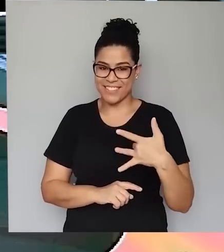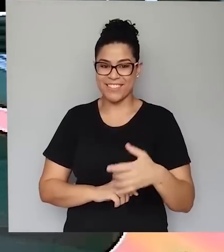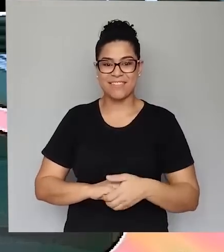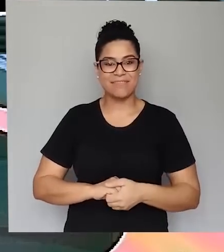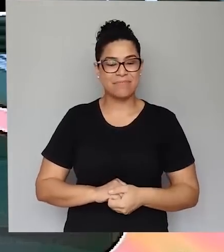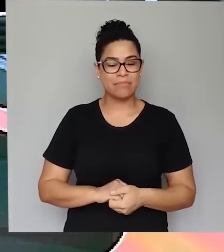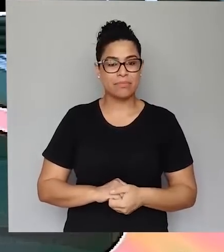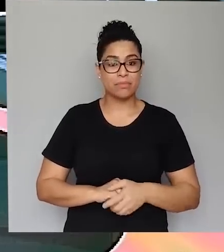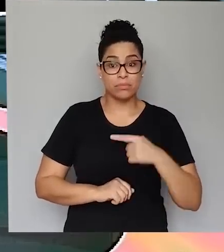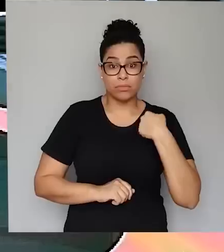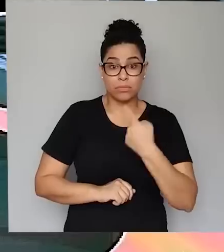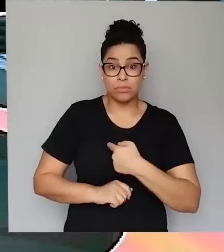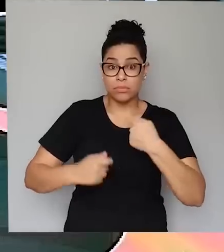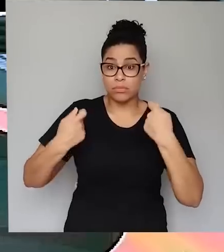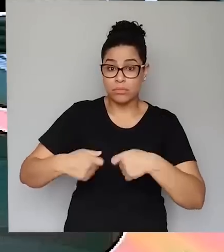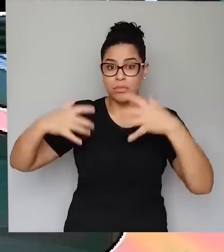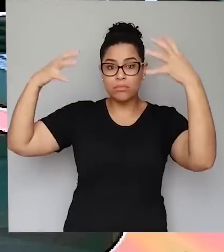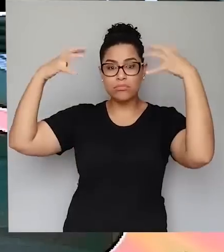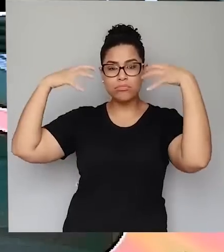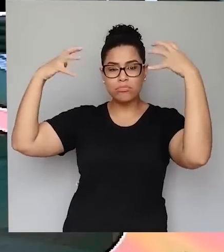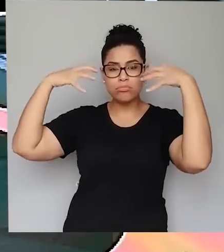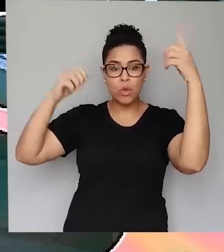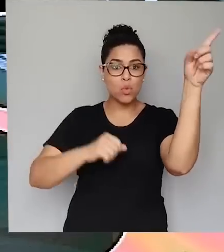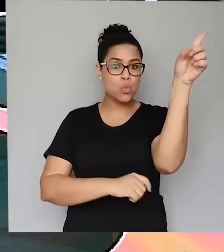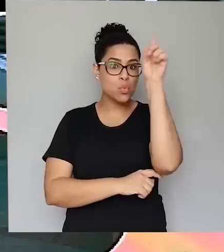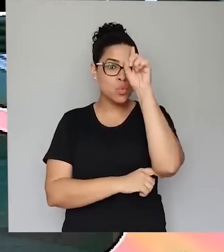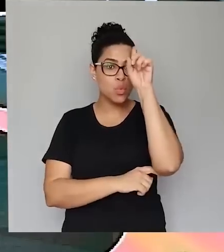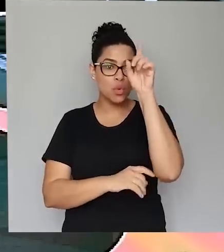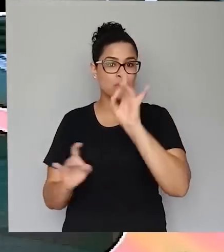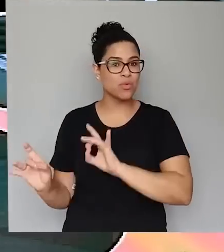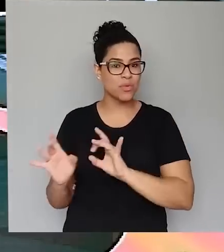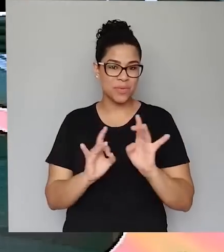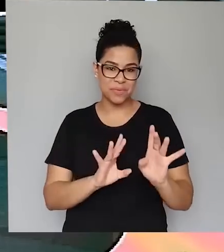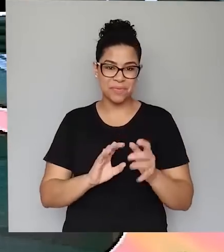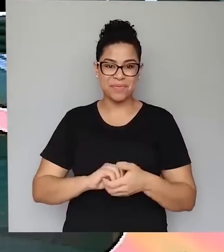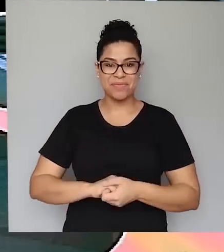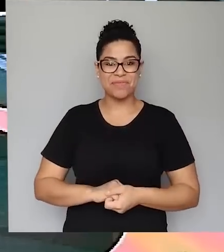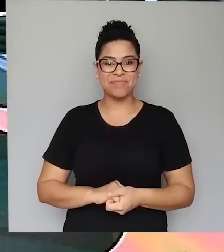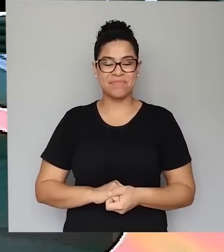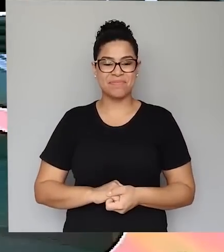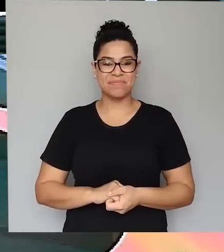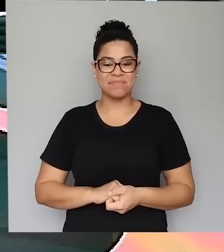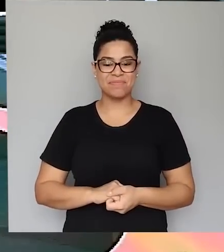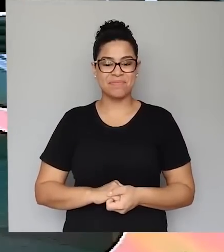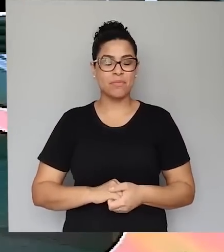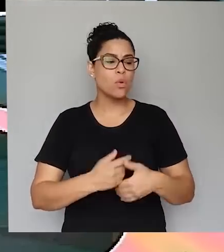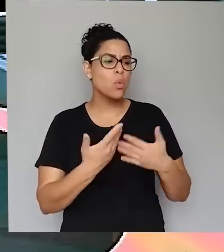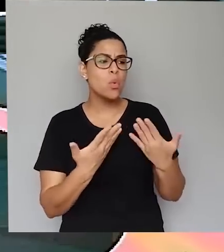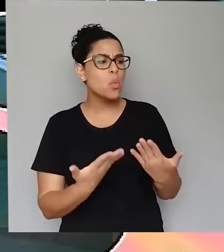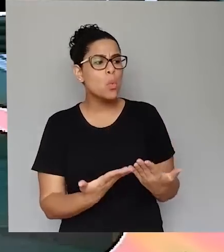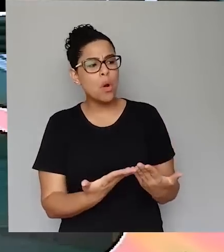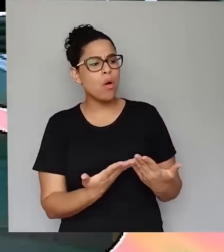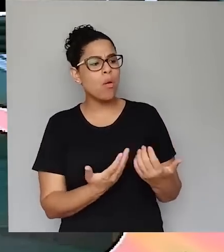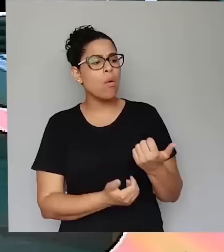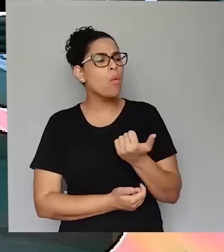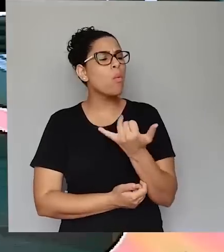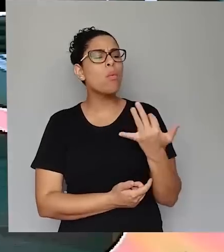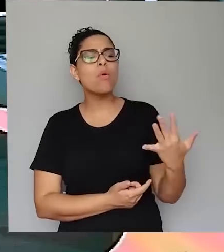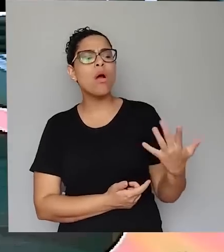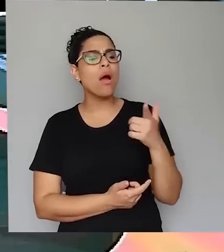saúde. A gente tem que tomar banho every day, todo dia. Qual é a quantidade de água que